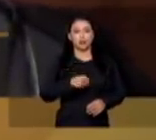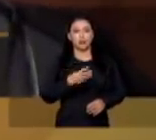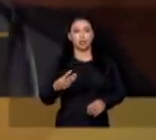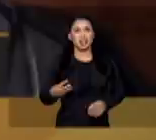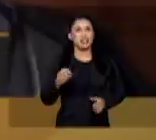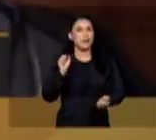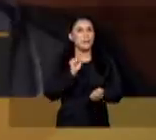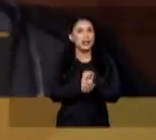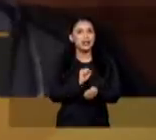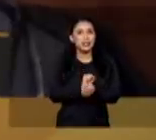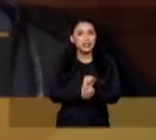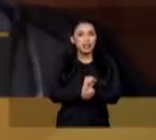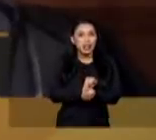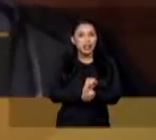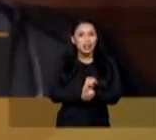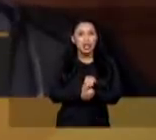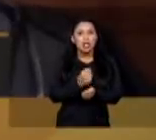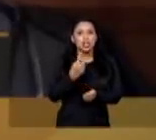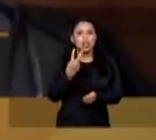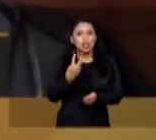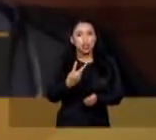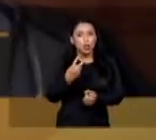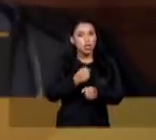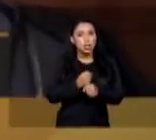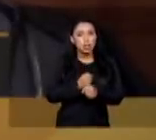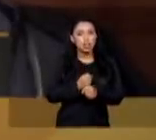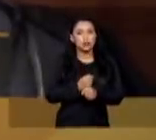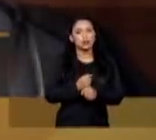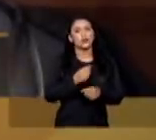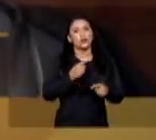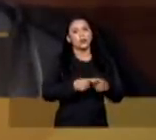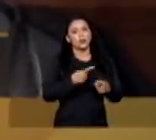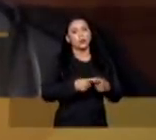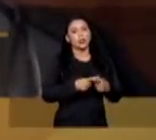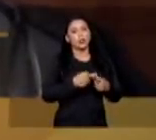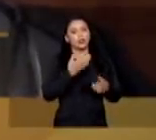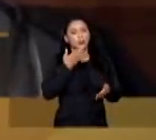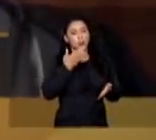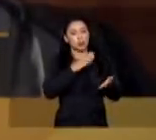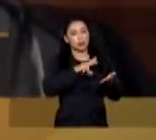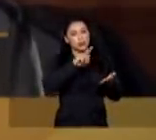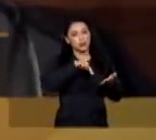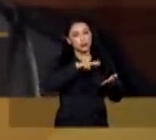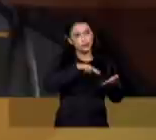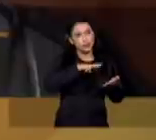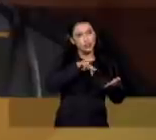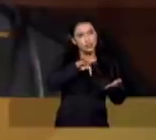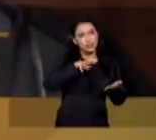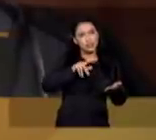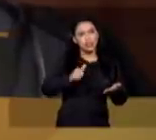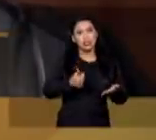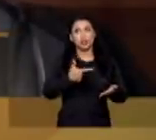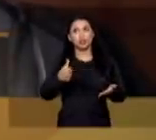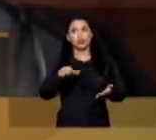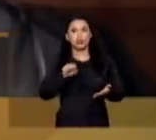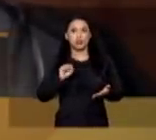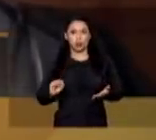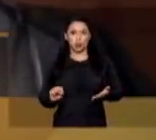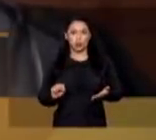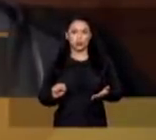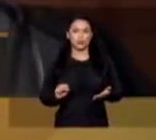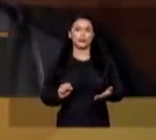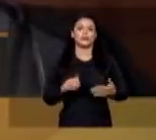mais de 2 anos, em razão de pedido de vista formulado em 4 de dezembro de 2018, o